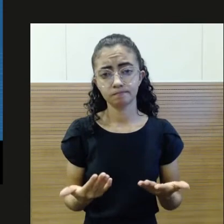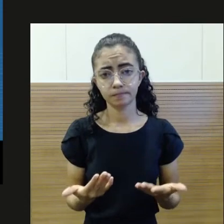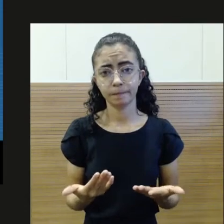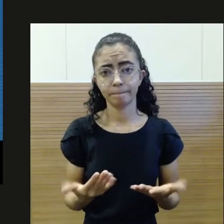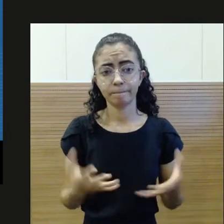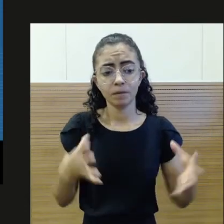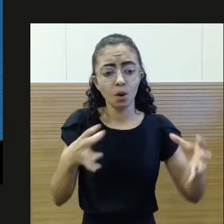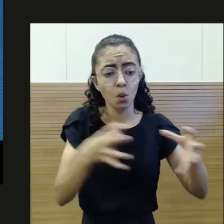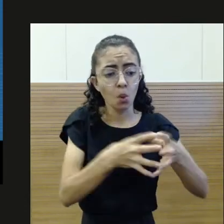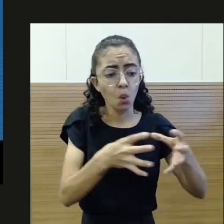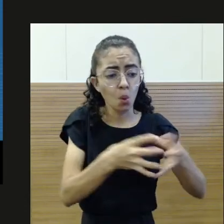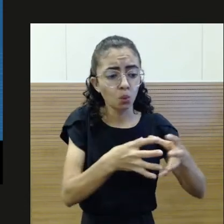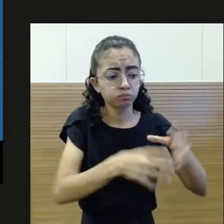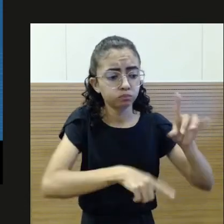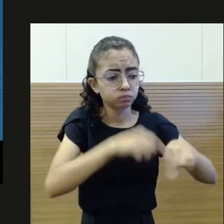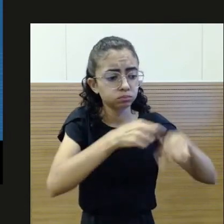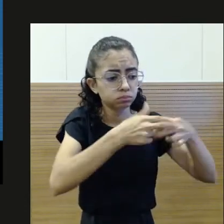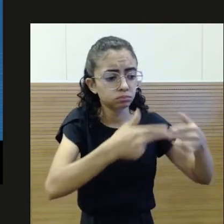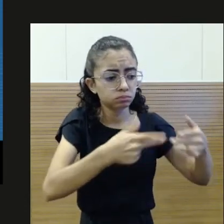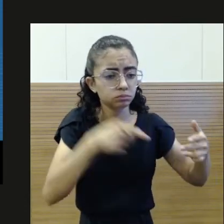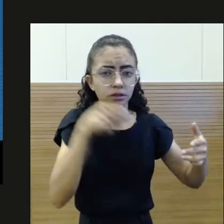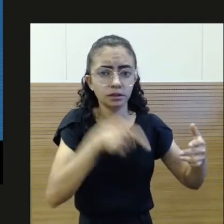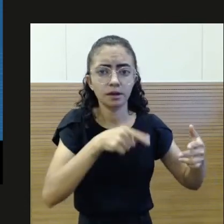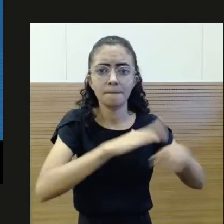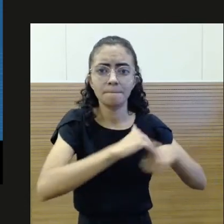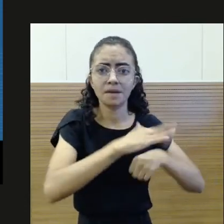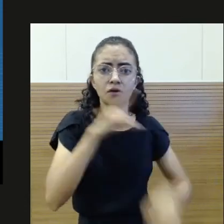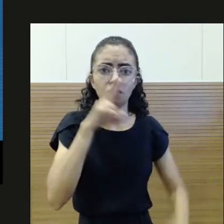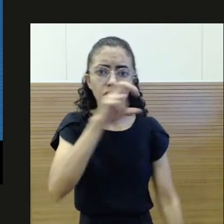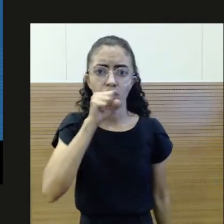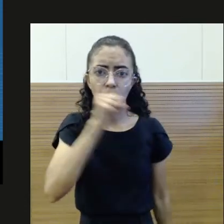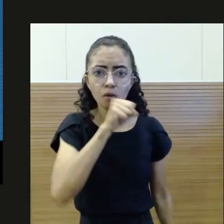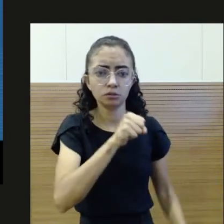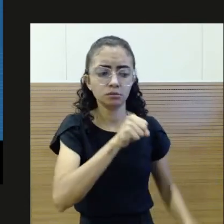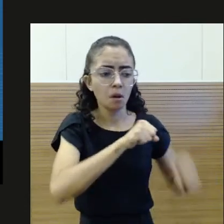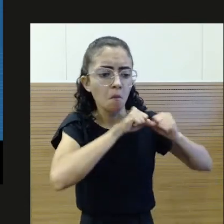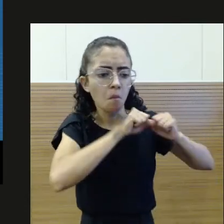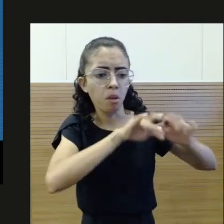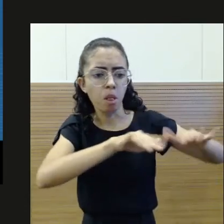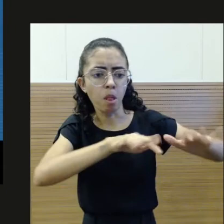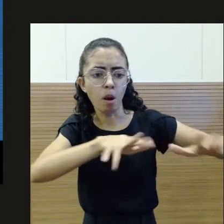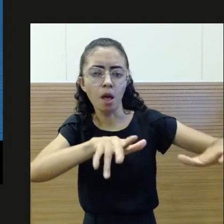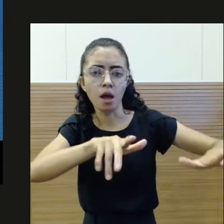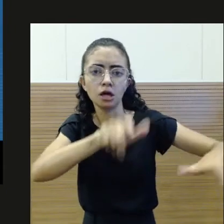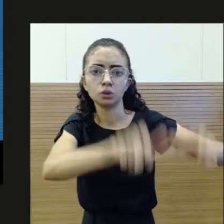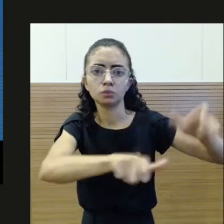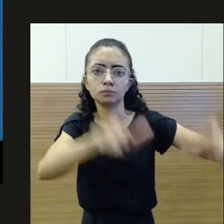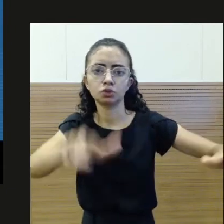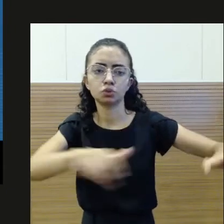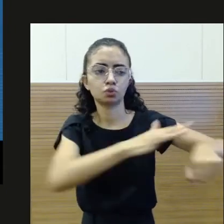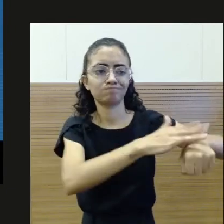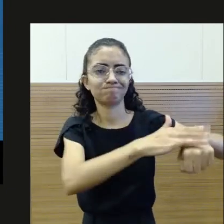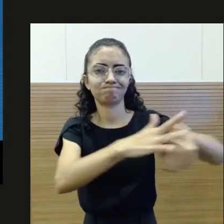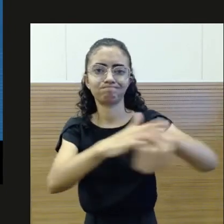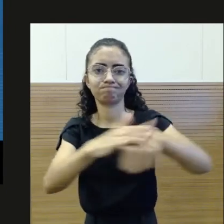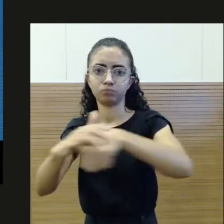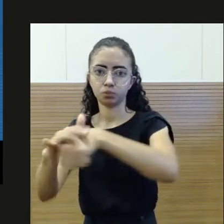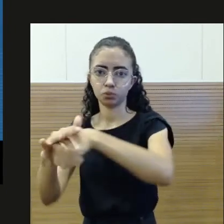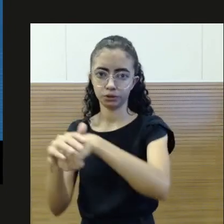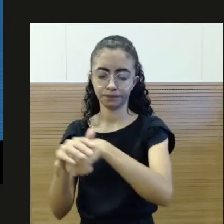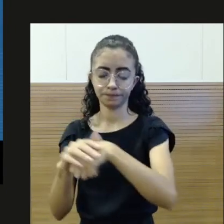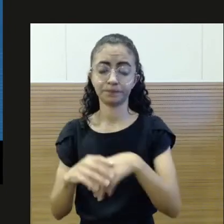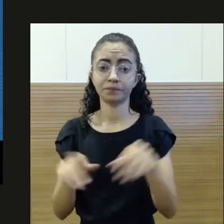o conjunto de produtos que tem o maior potencial de expandir essas epidemias, né? E do ponto de vista das